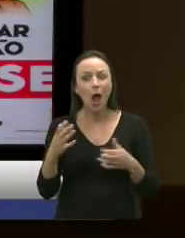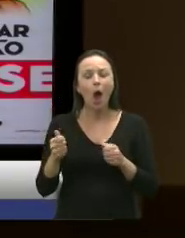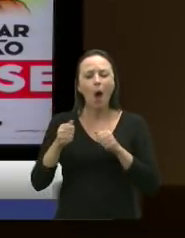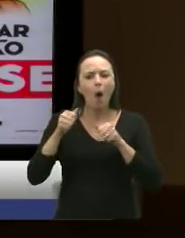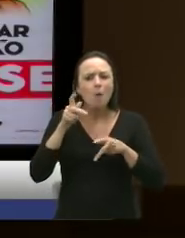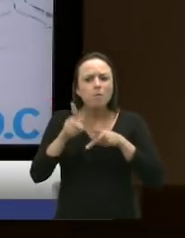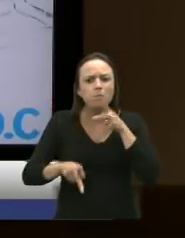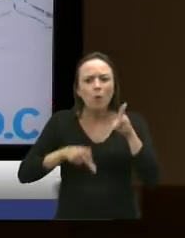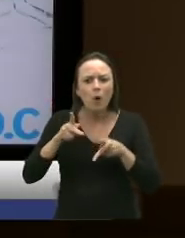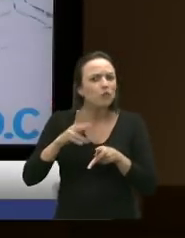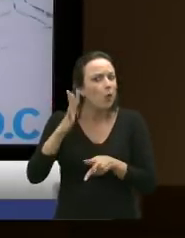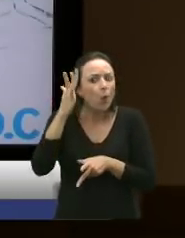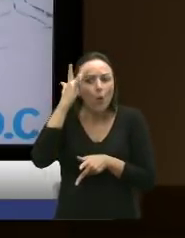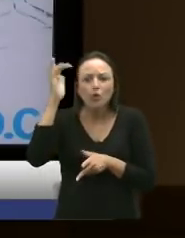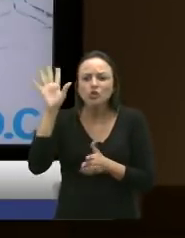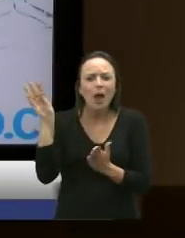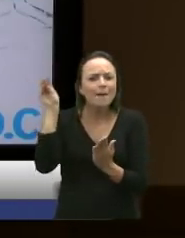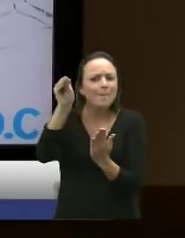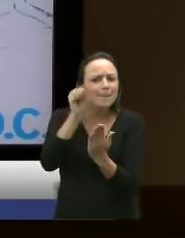dia seguinte.